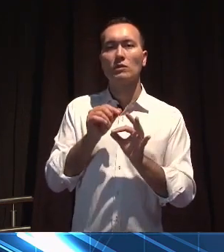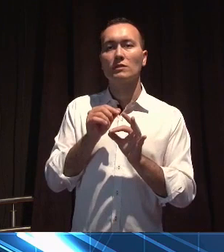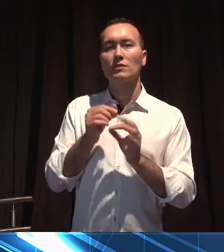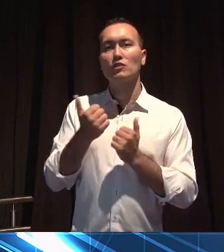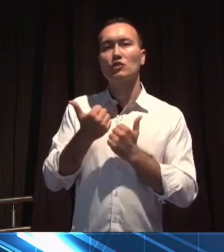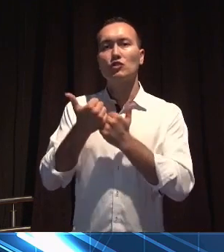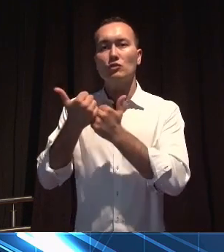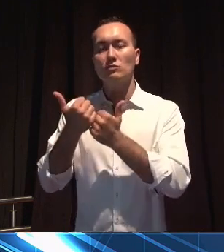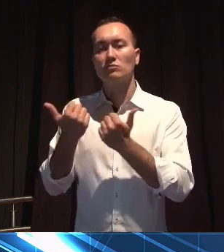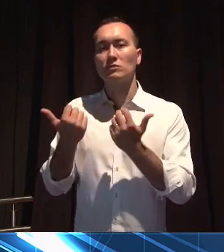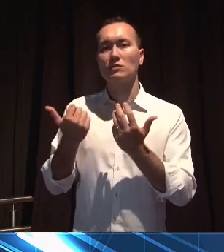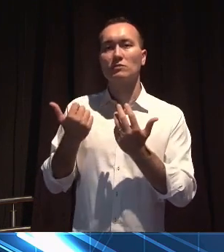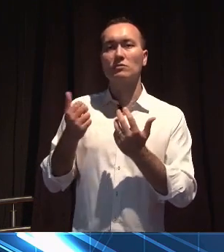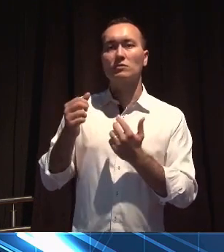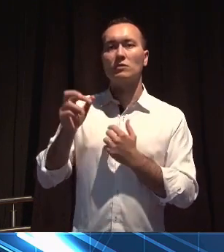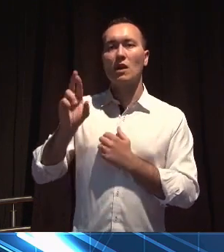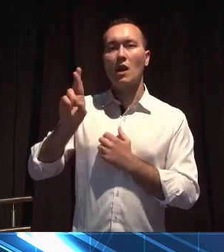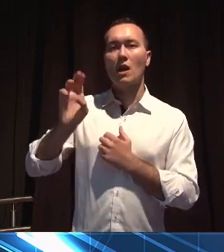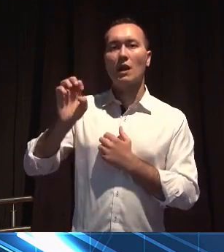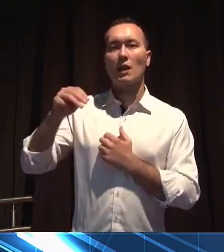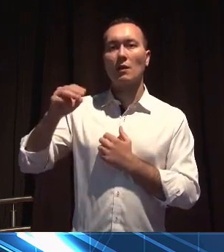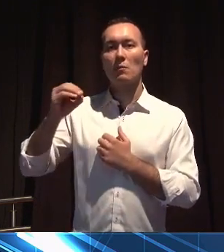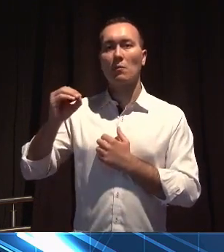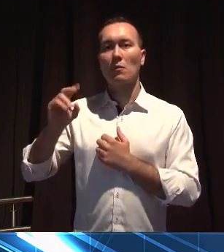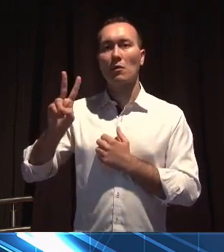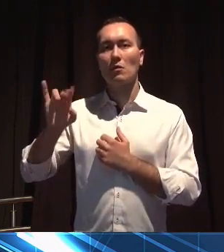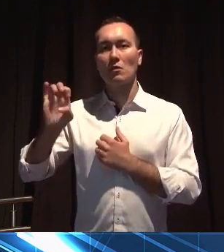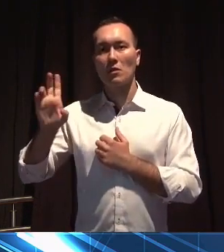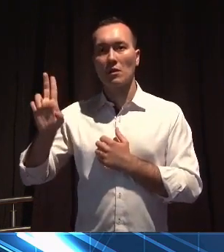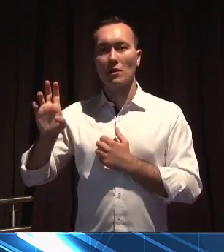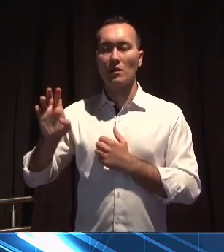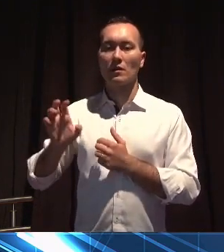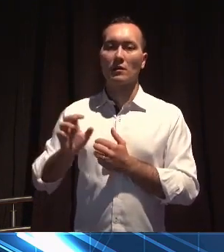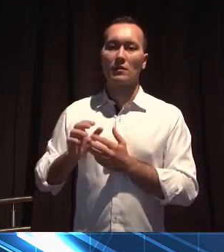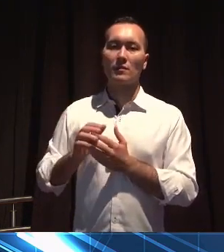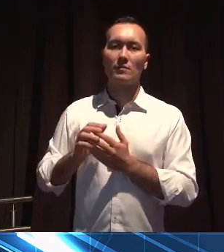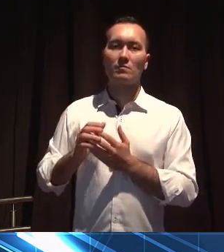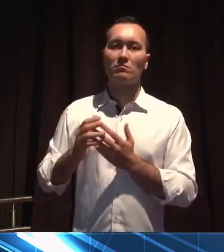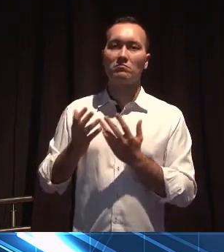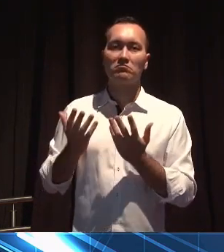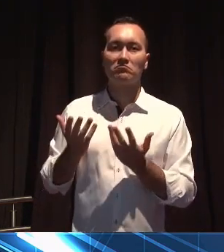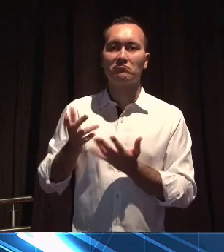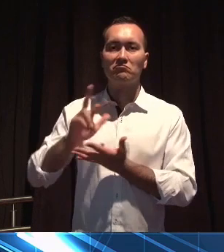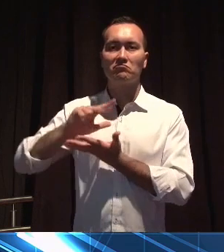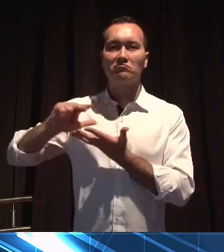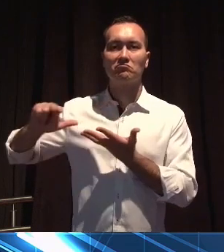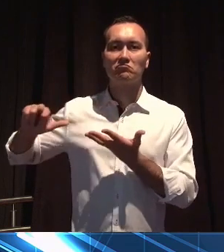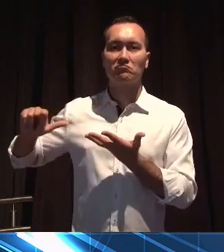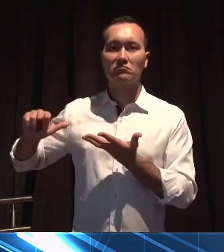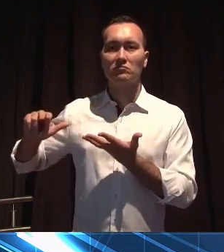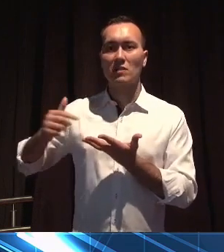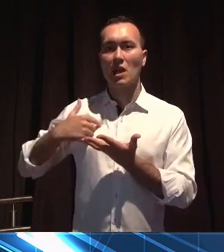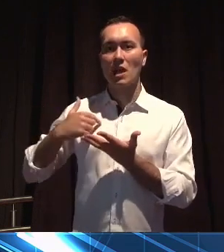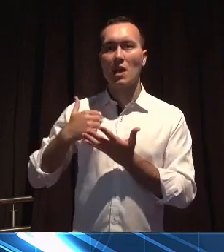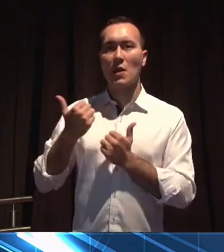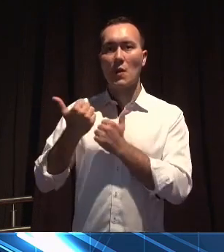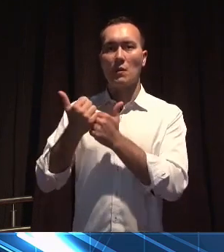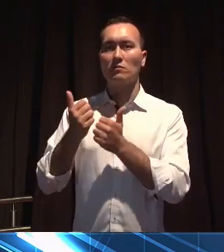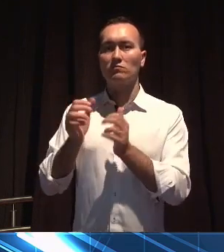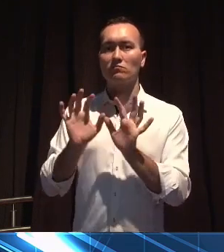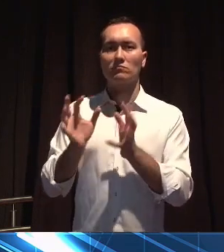suporte ao remover então várias dessas metas que eu não quero dar suporte eu coloco se alguém chamar eu coloco eu suporto